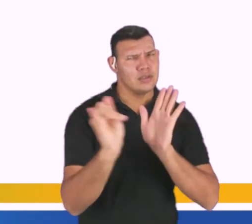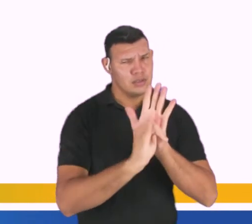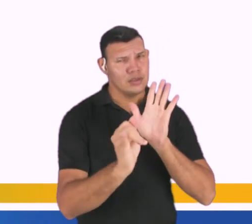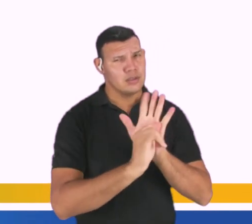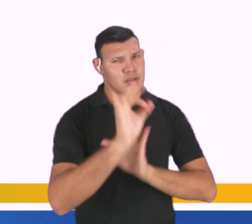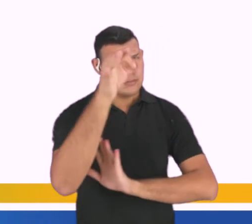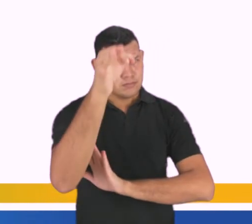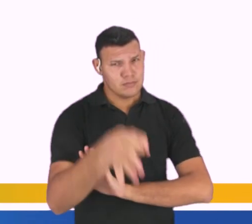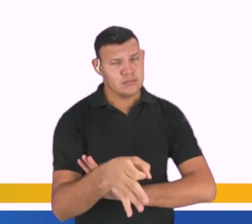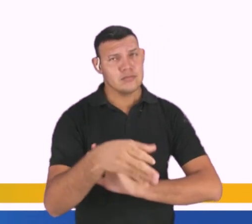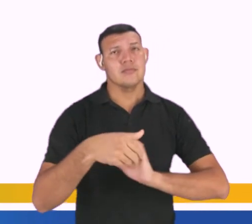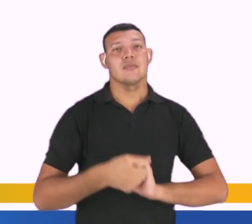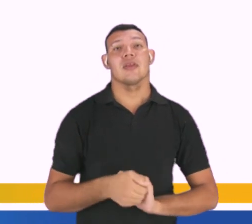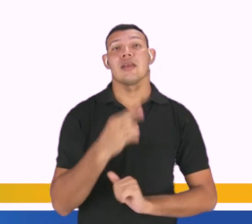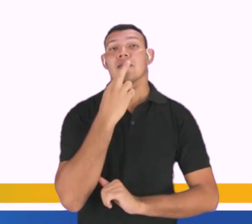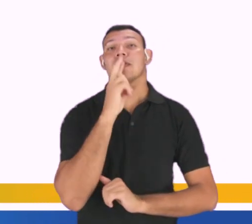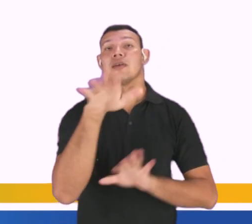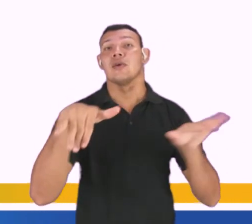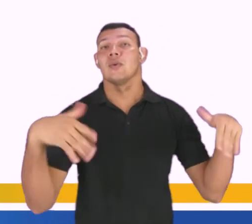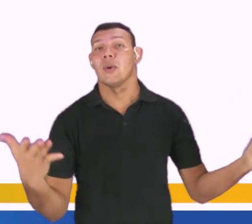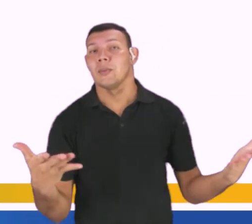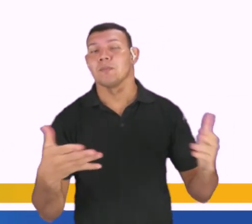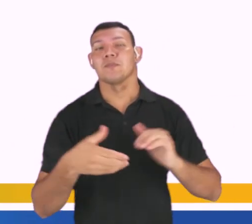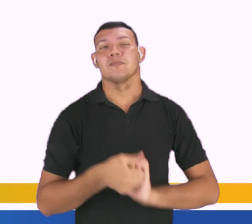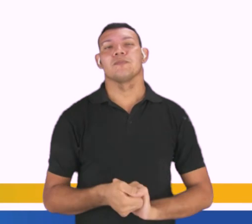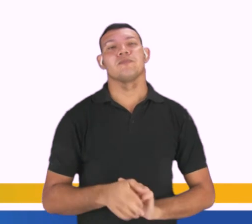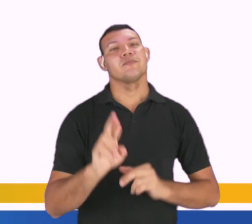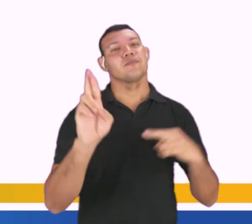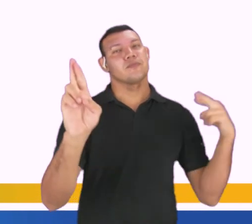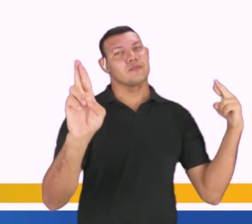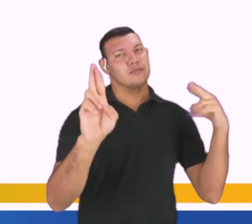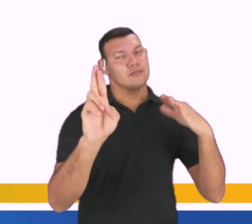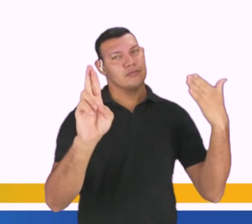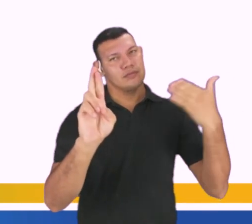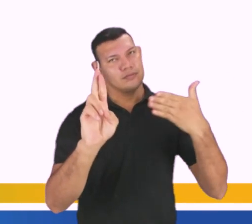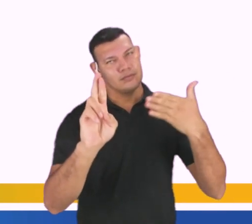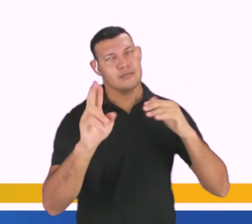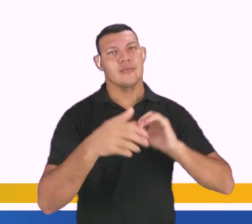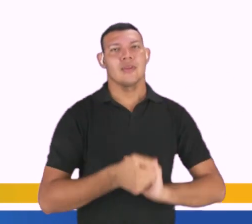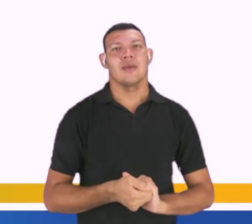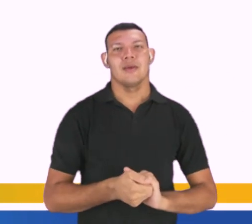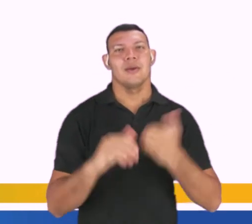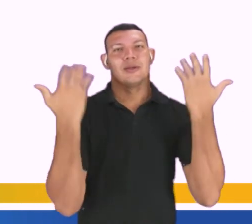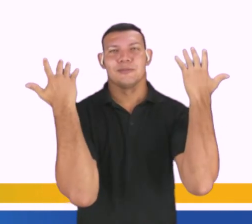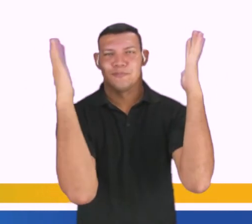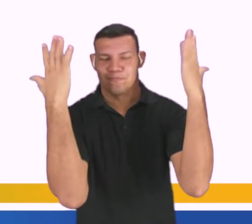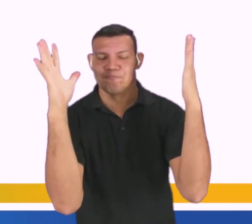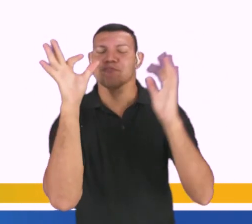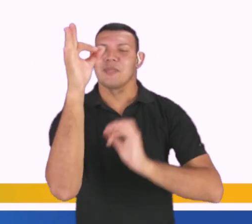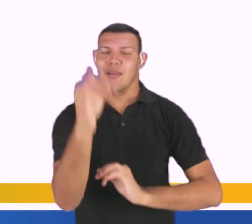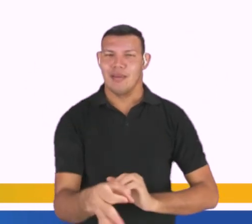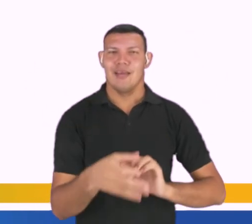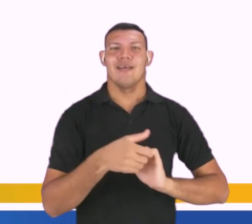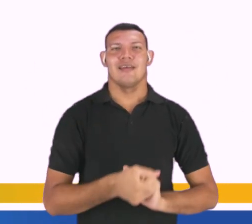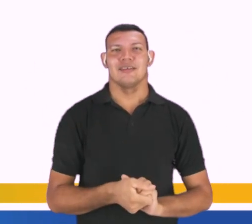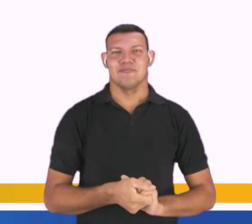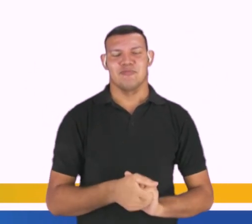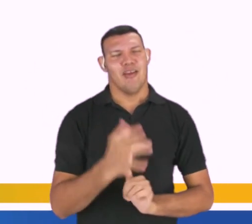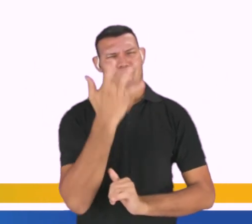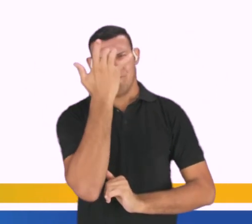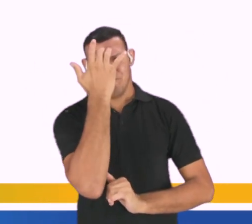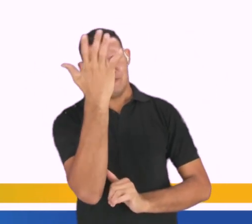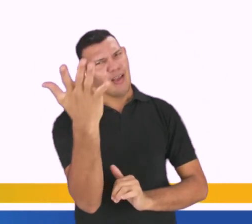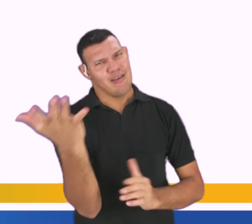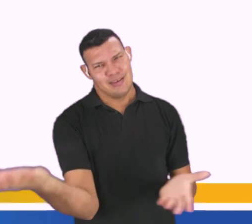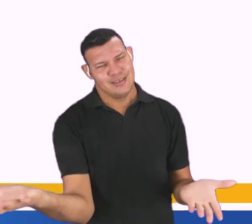certa? Então a resposta certa é letra D. Parabéns, é isso mesmo. Tava na cara essa resposta, não